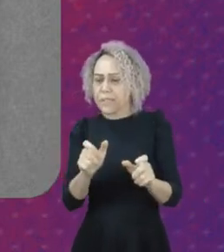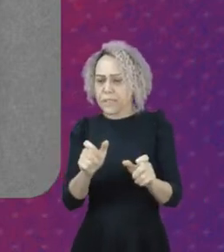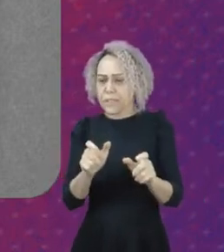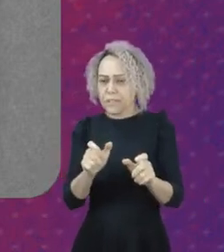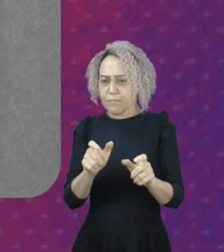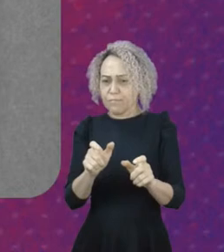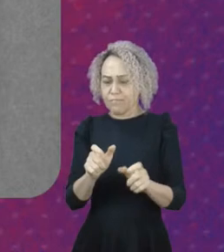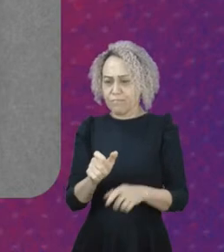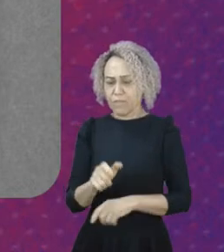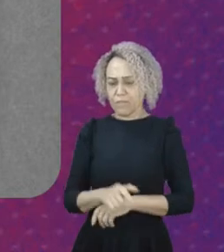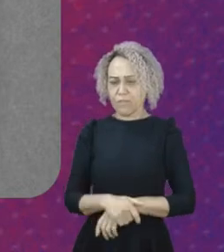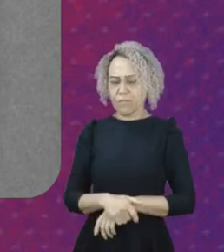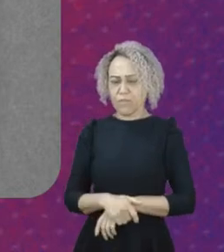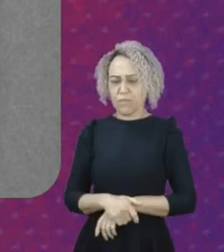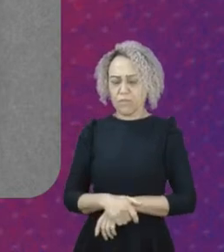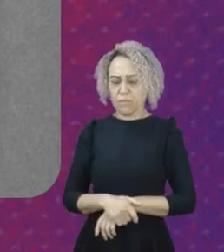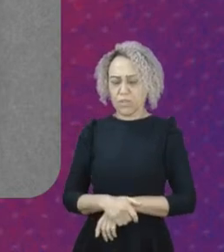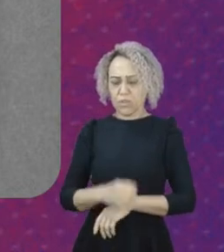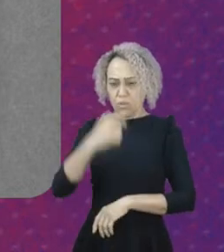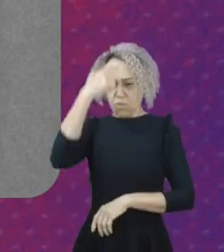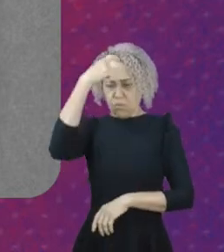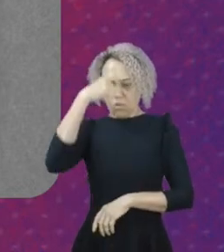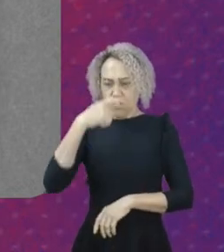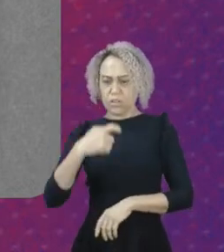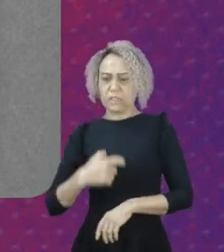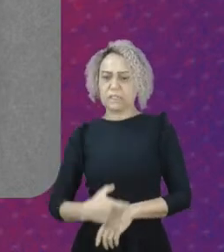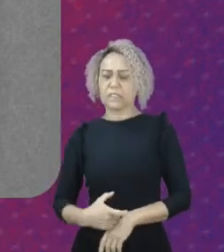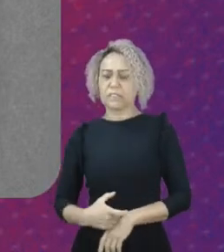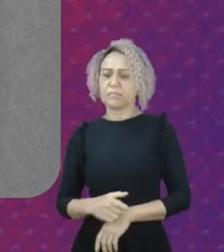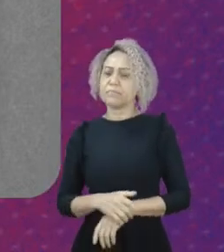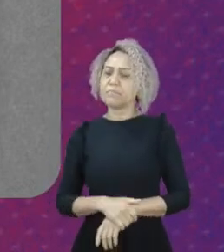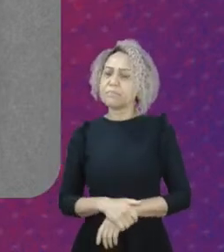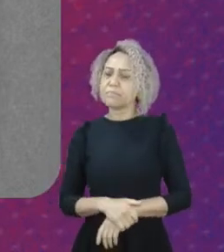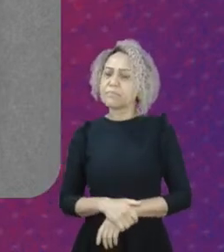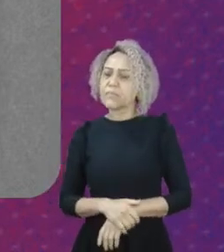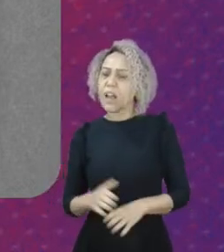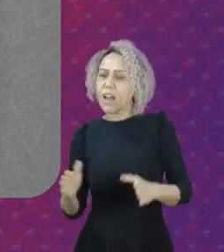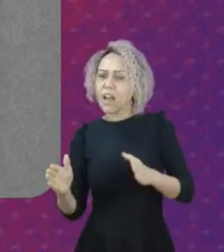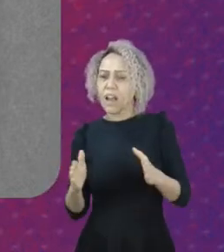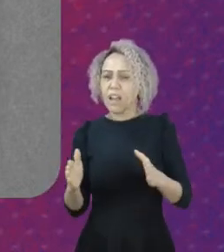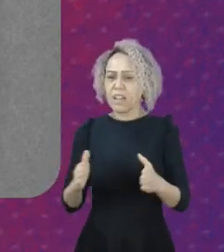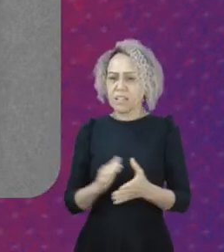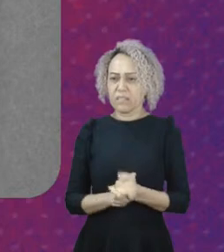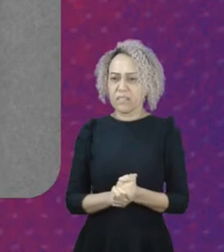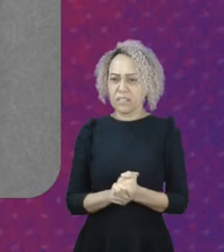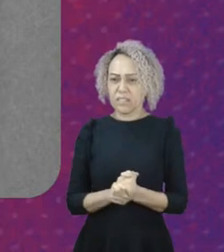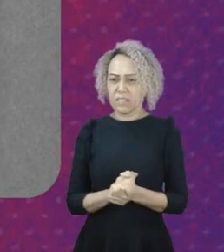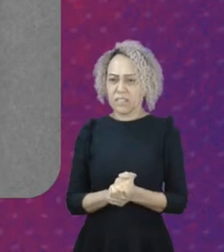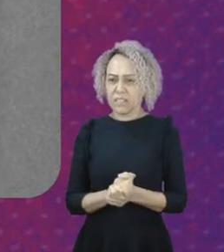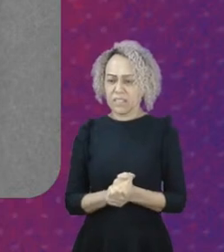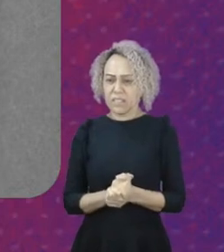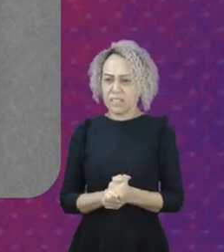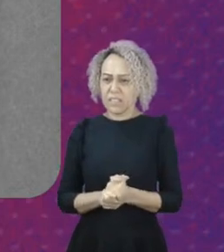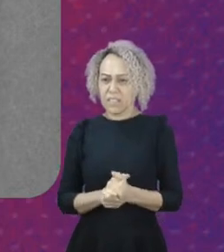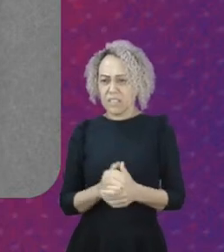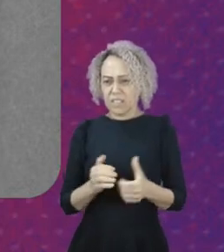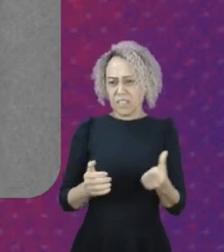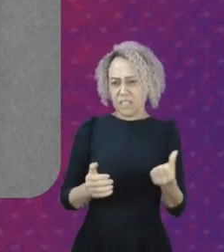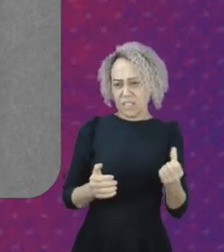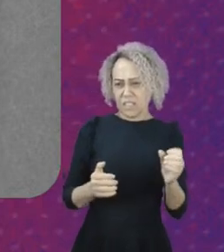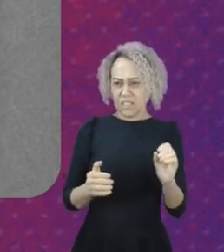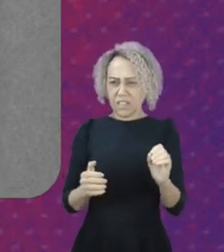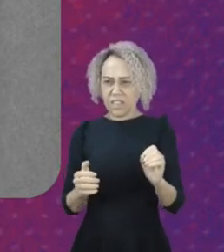era uma revista aí dos anos 50 para 60, ela trazia: é fundamental manter sempre a aparência impecável diante do